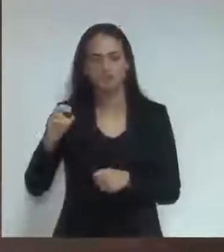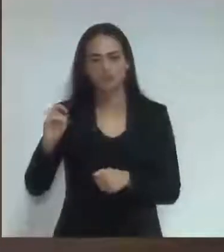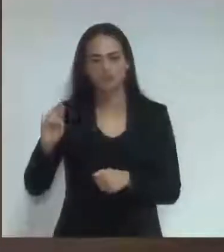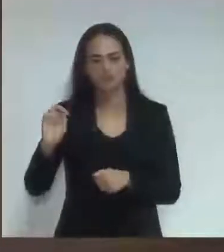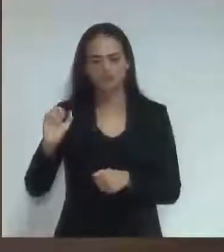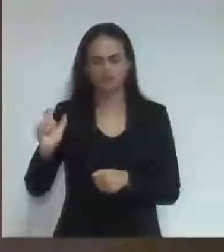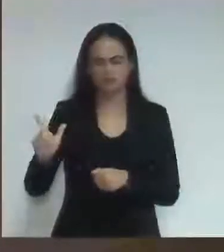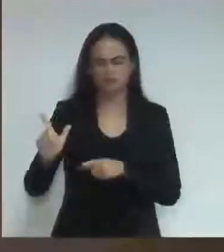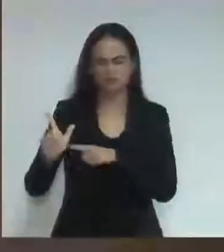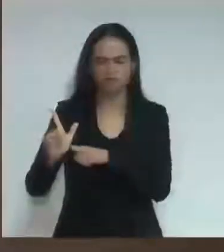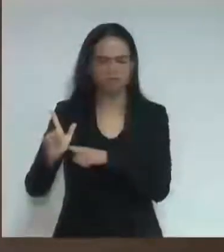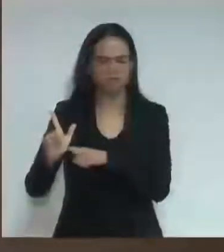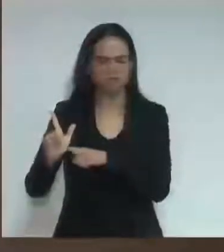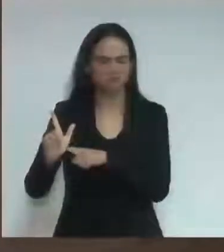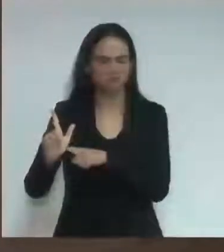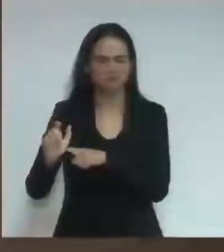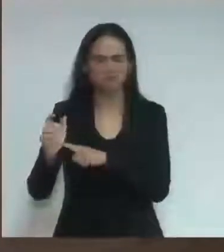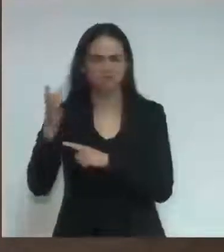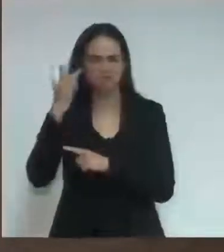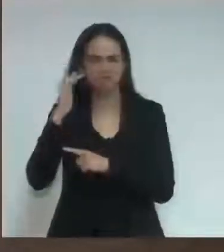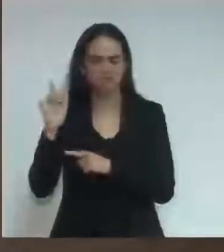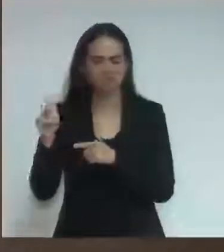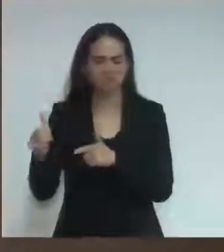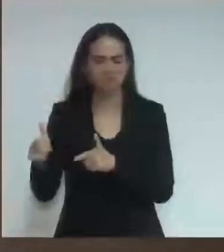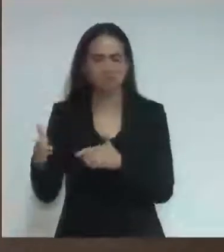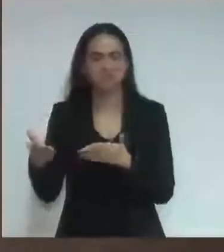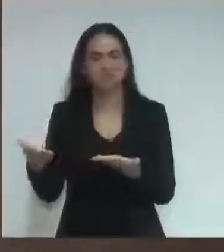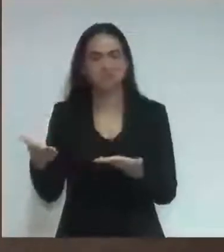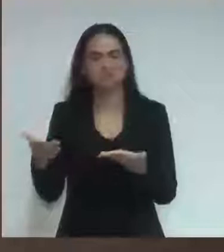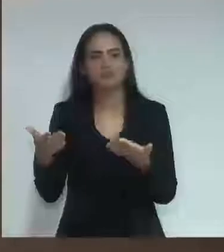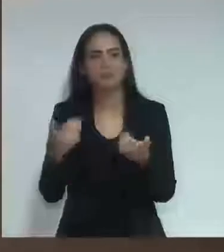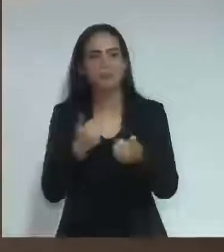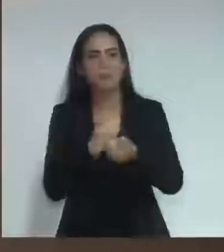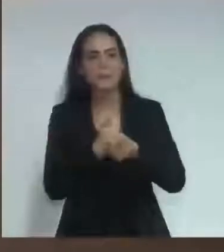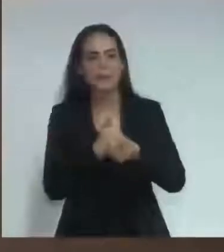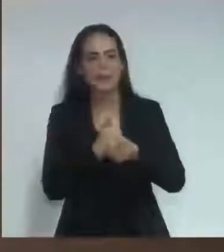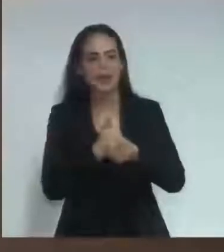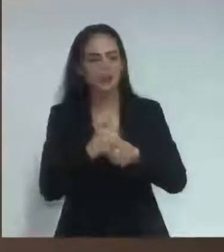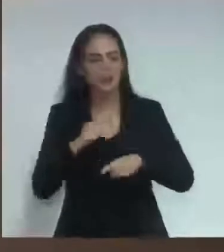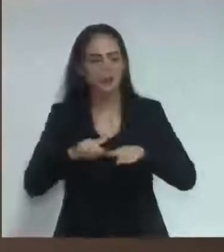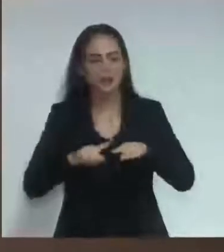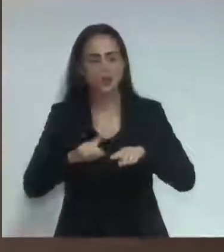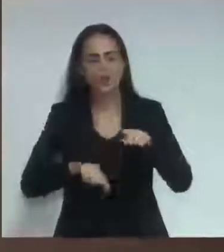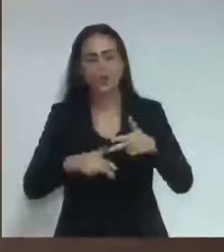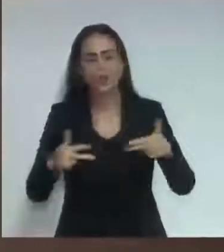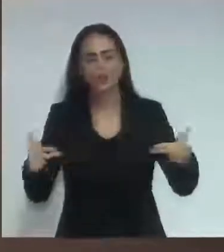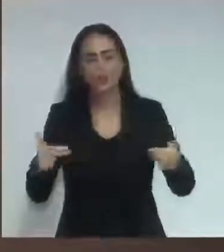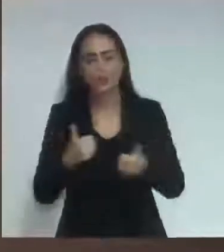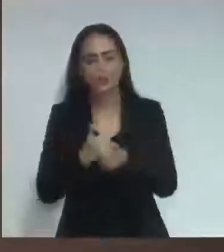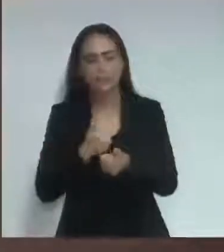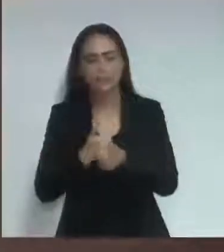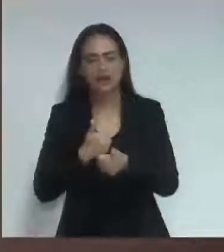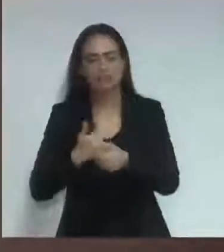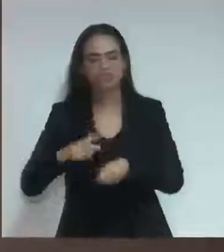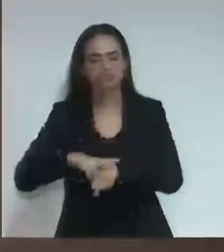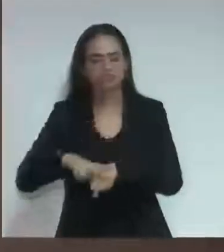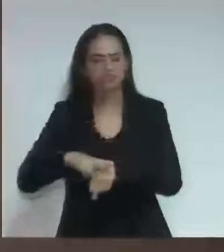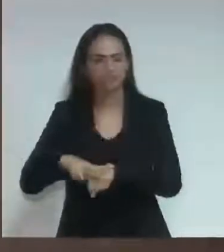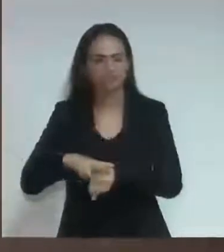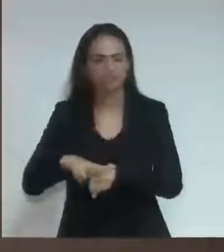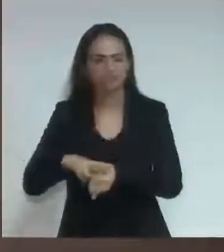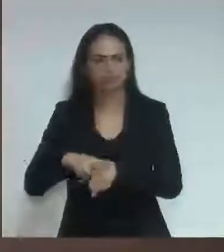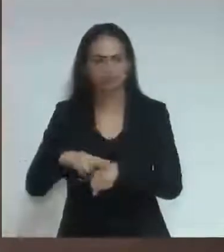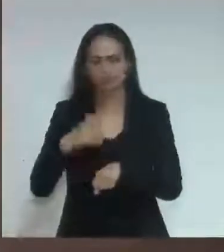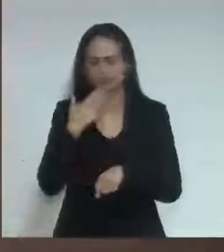aquilo de portal, aquele negócio, aquela coisa feita perto do verde, e não é pela cor, embora